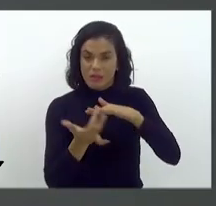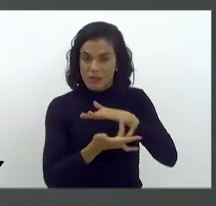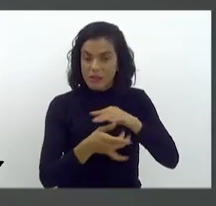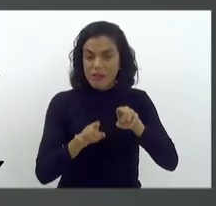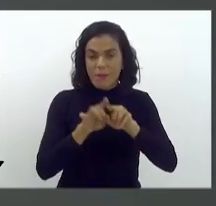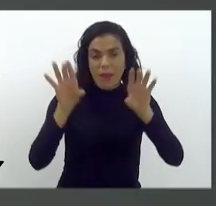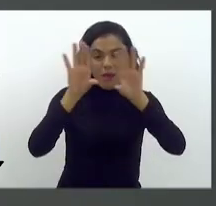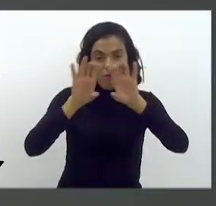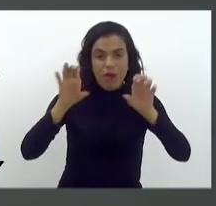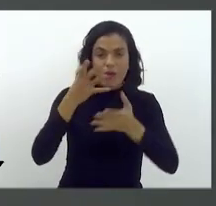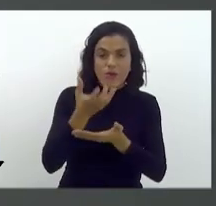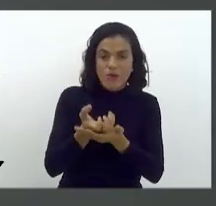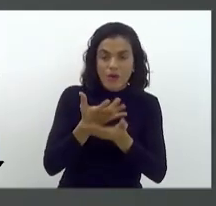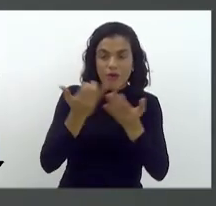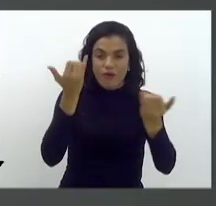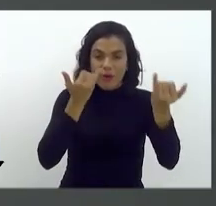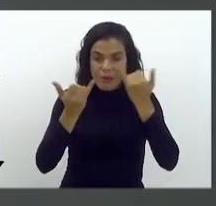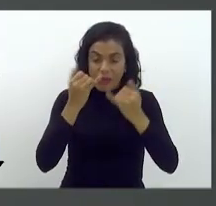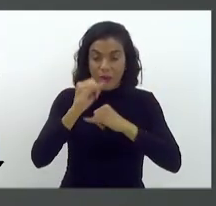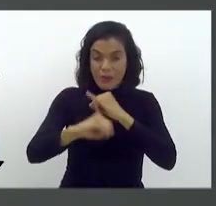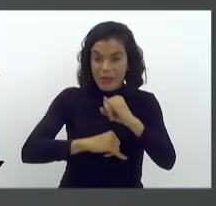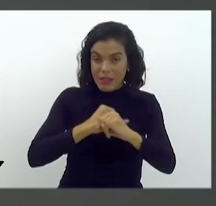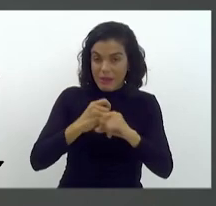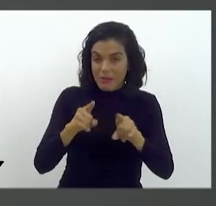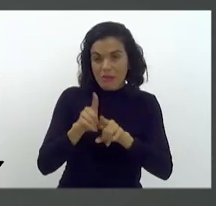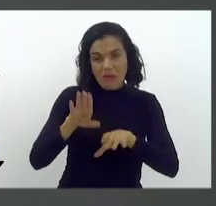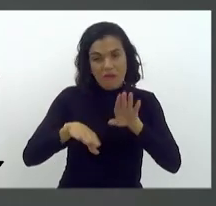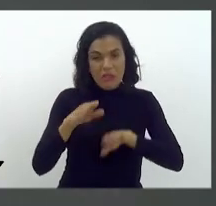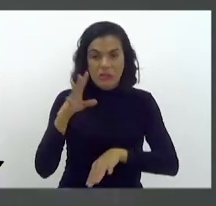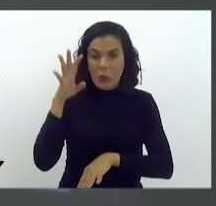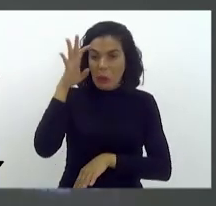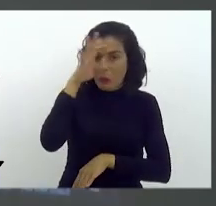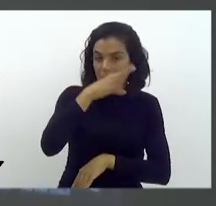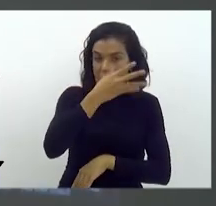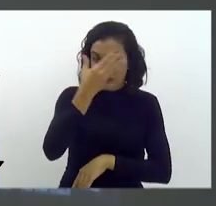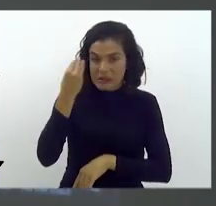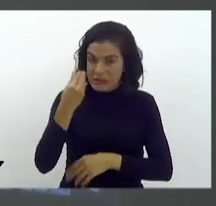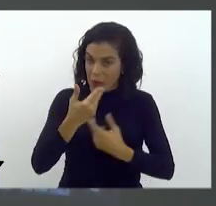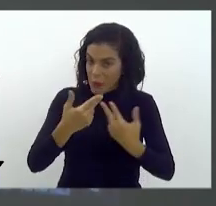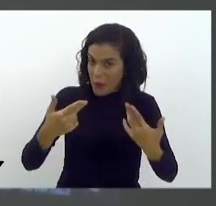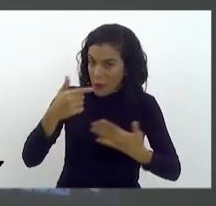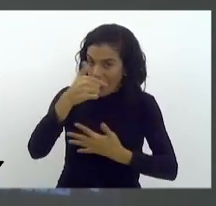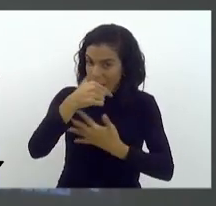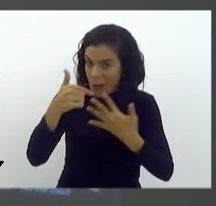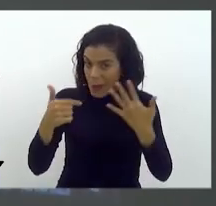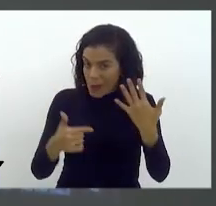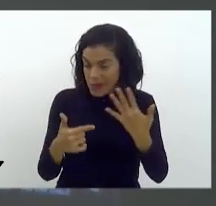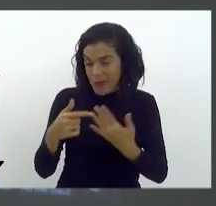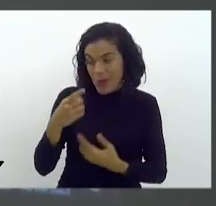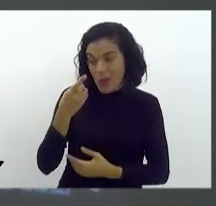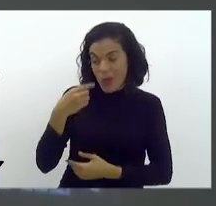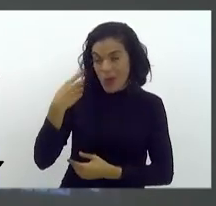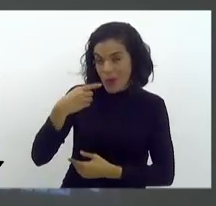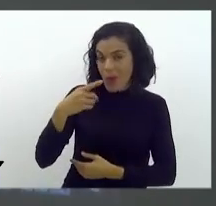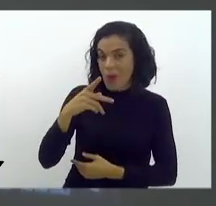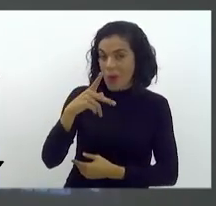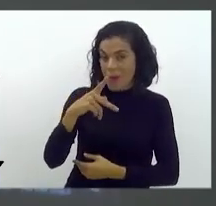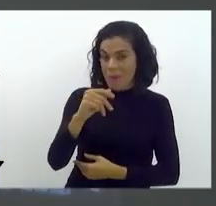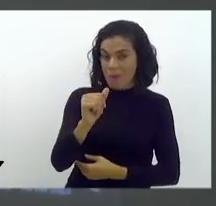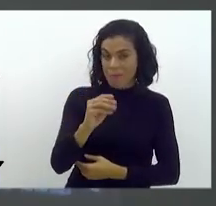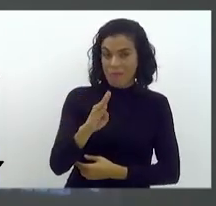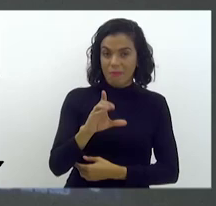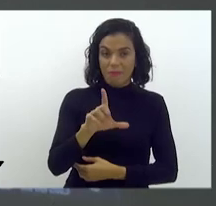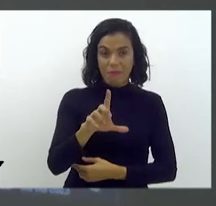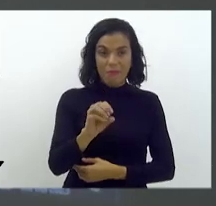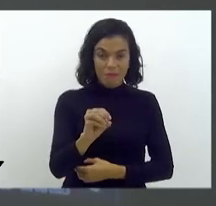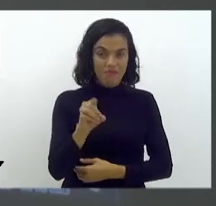nuvem e-mails provedores de serviços de dados Internet posso ter esquecido alguma coisa porque não sou especialista quem é doutor Pablo aqui mas eu acho que